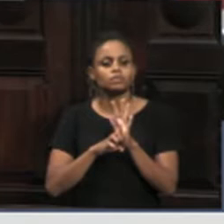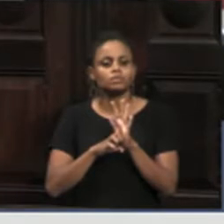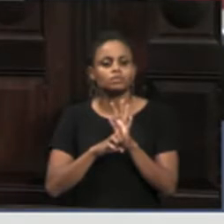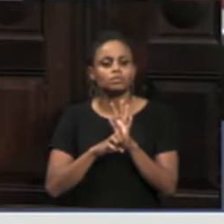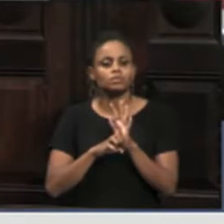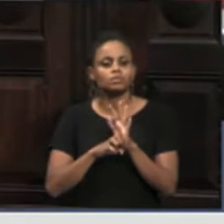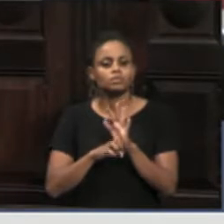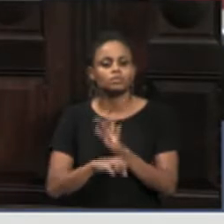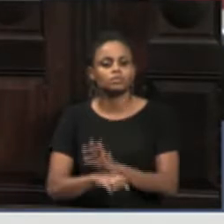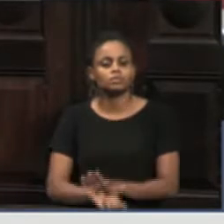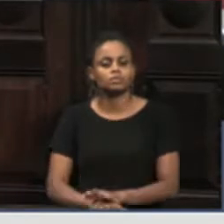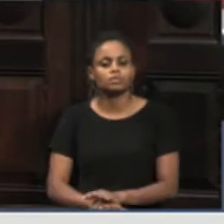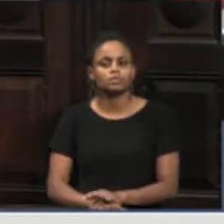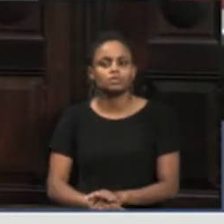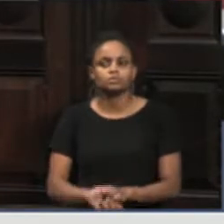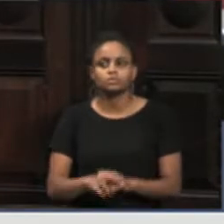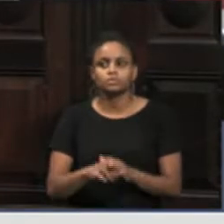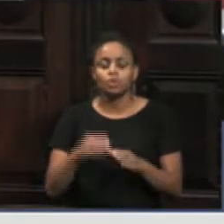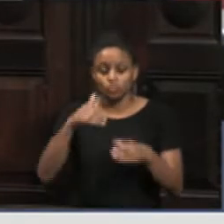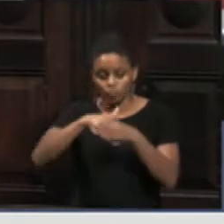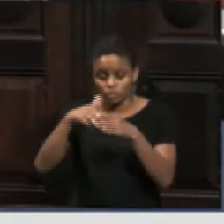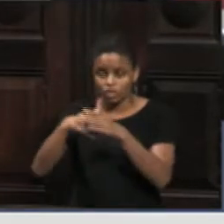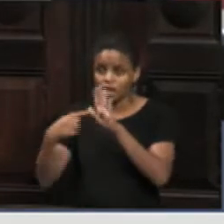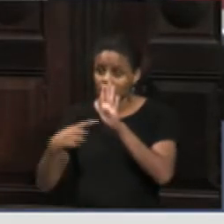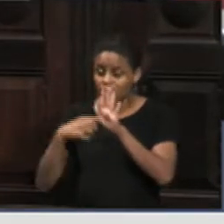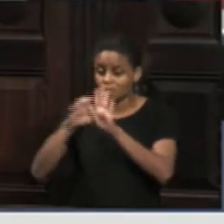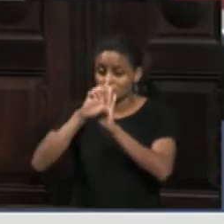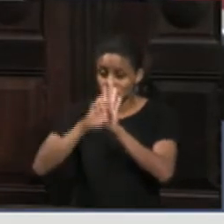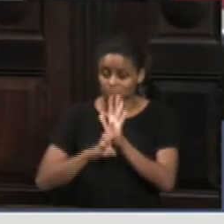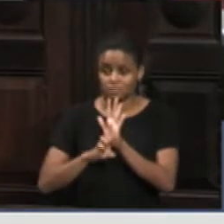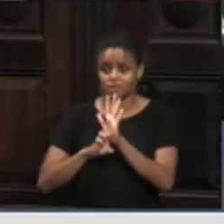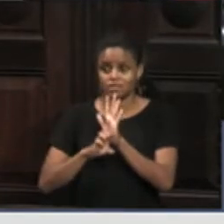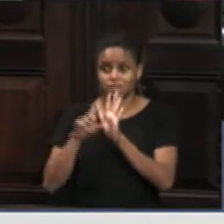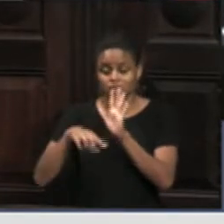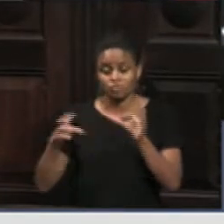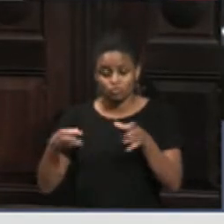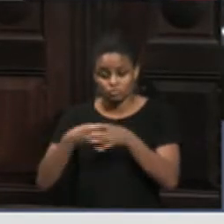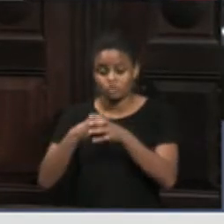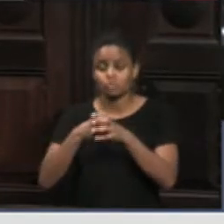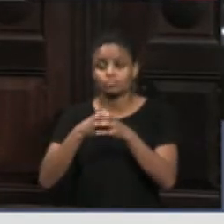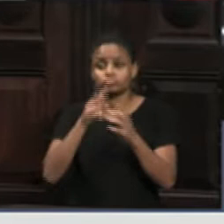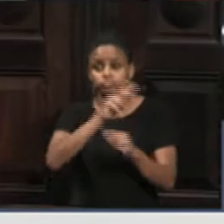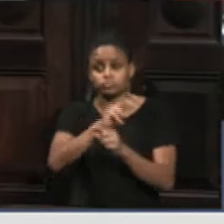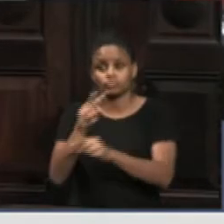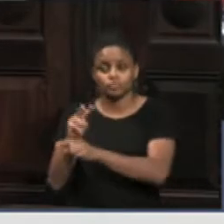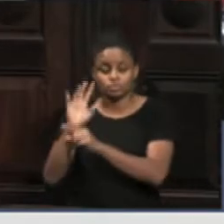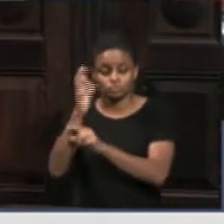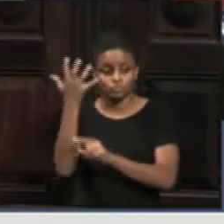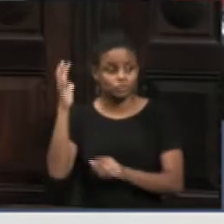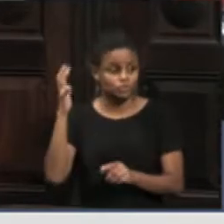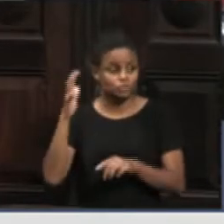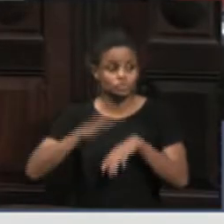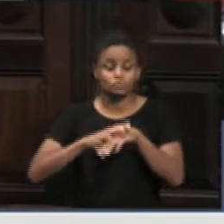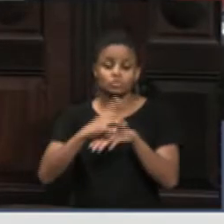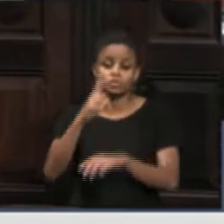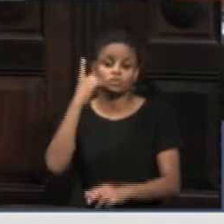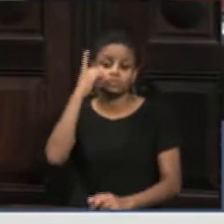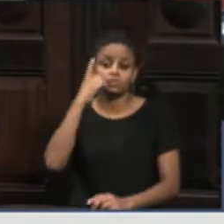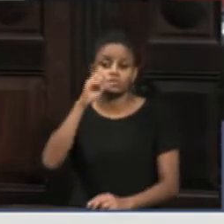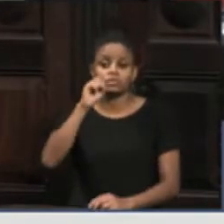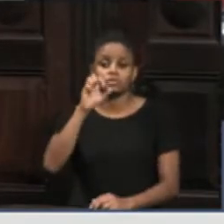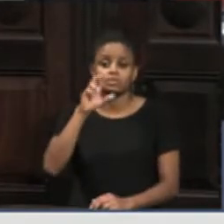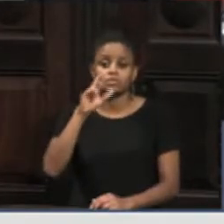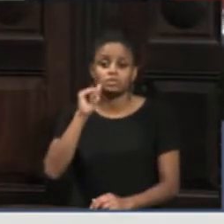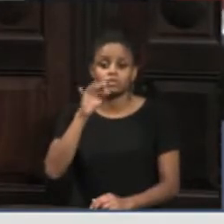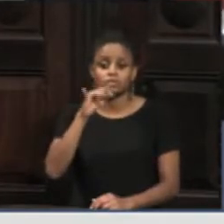Em votação, a emenda da Comissão de Defesa do Meio Ambiente, de autoria do deputado Flávio